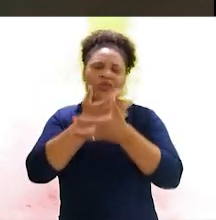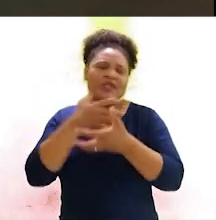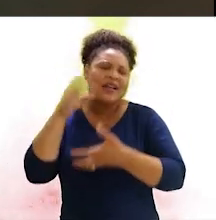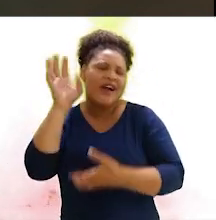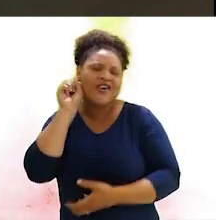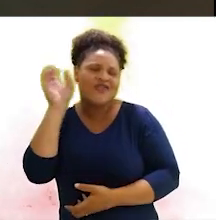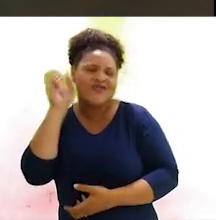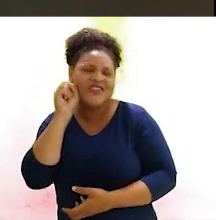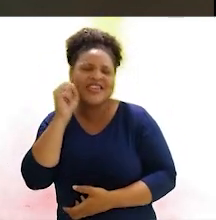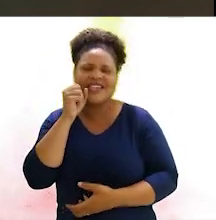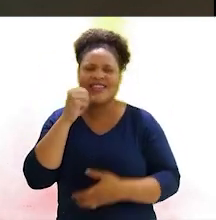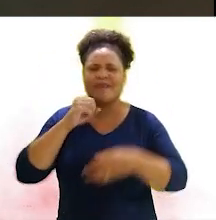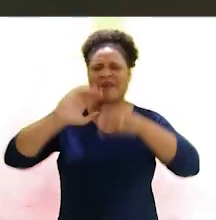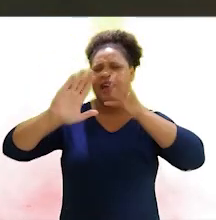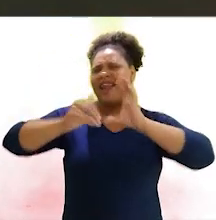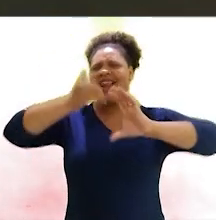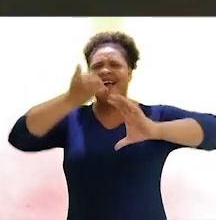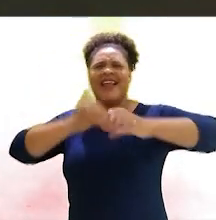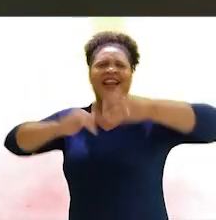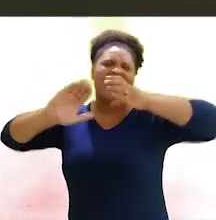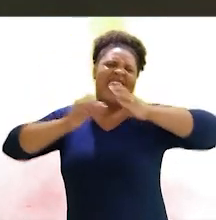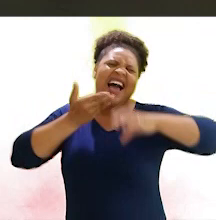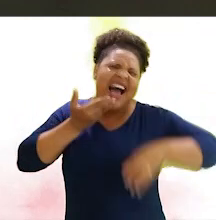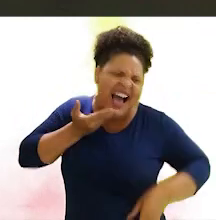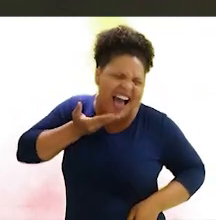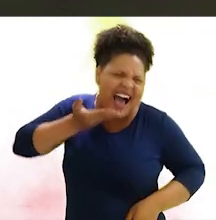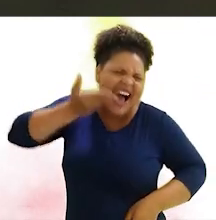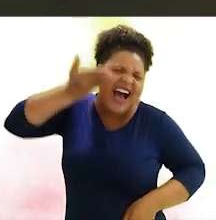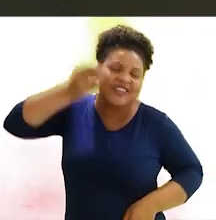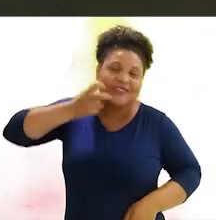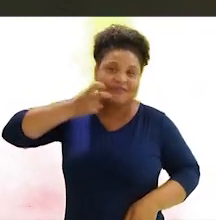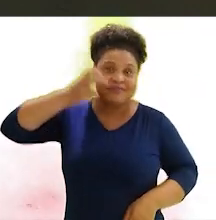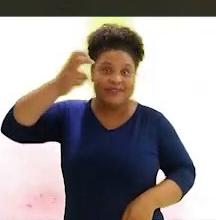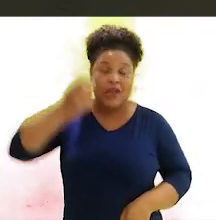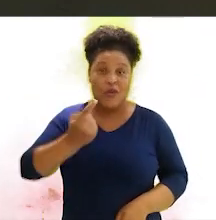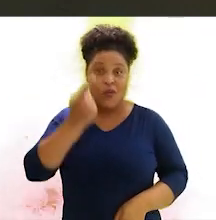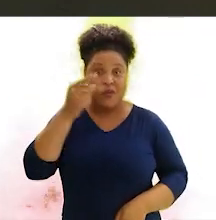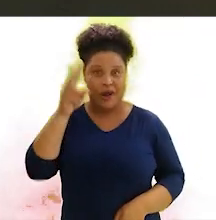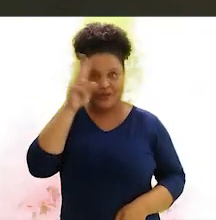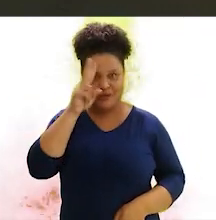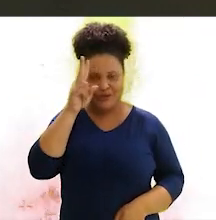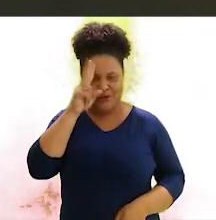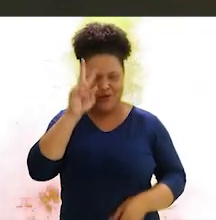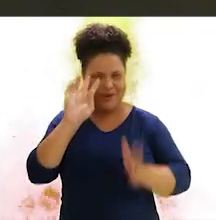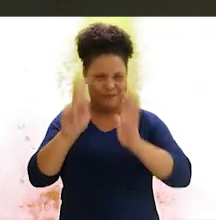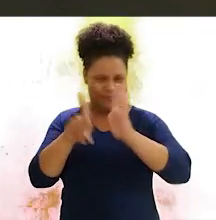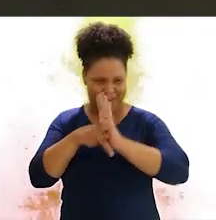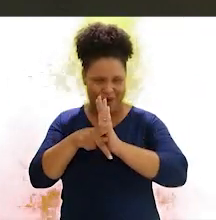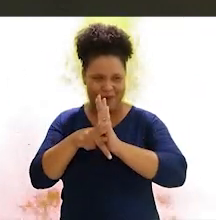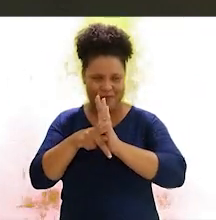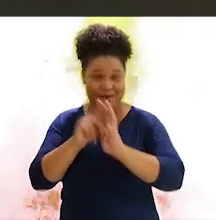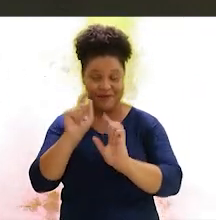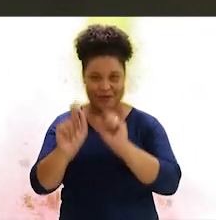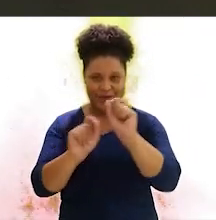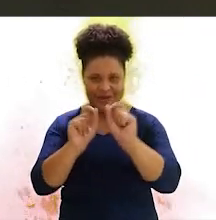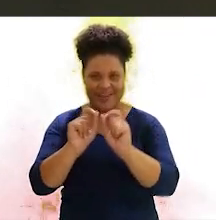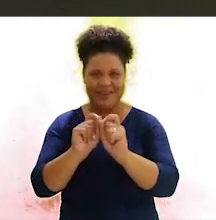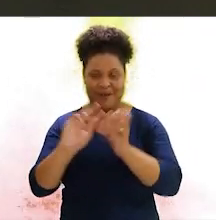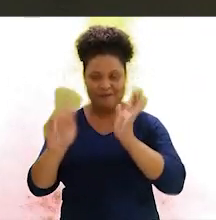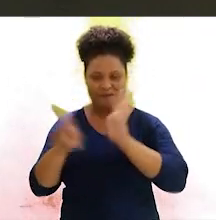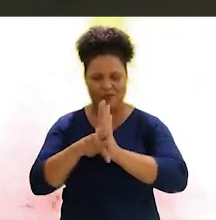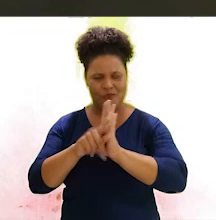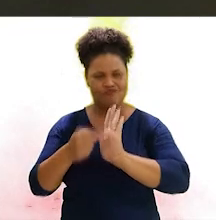cantar muito alto tem uma história específica que foi aqui combinou na minha